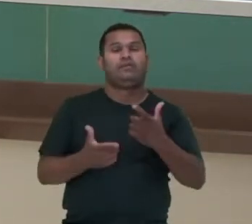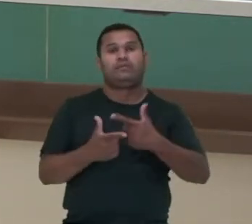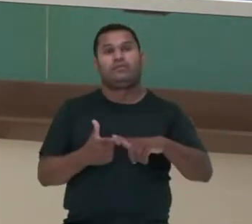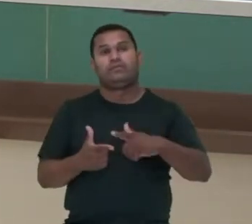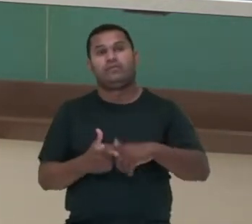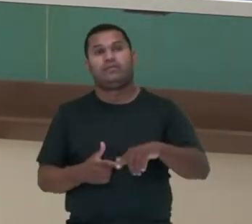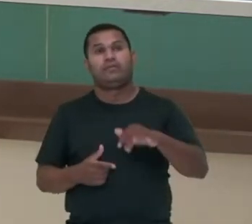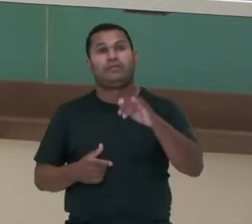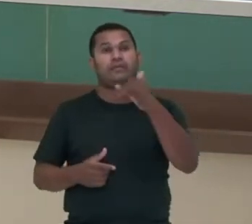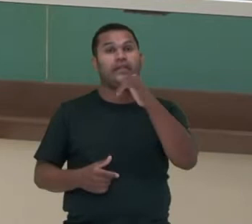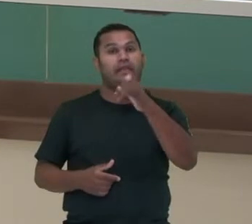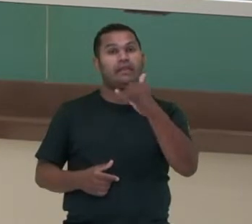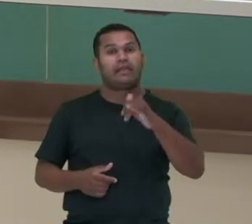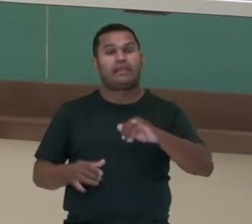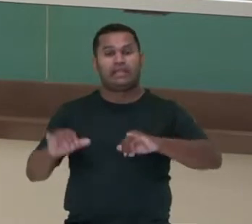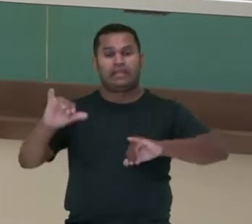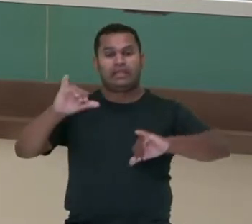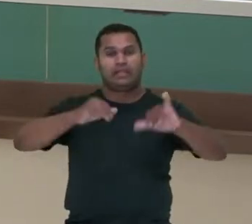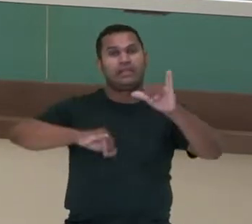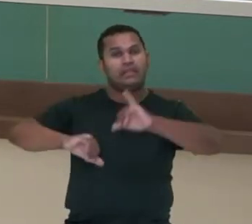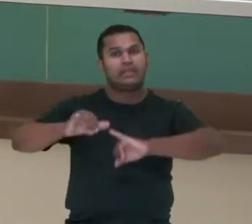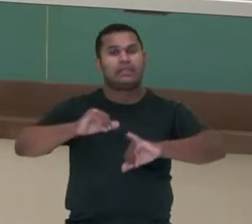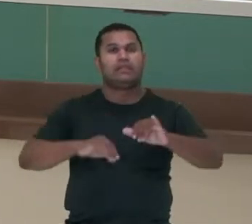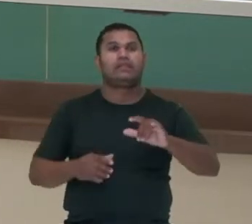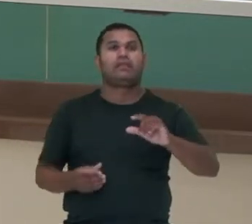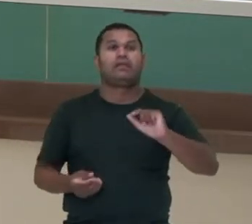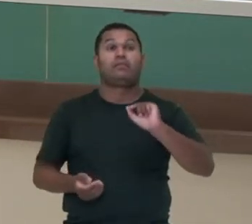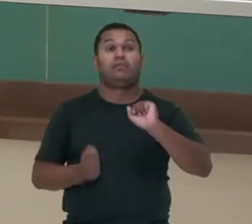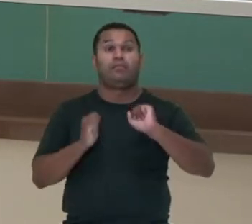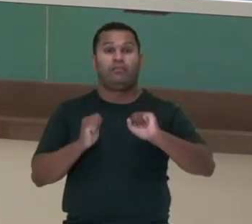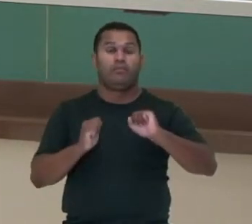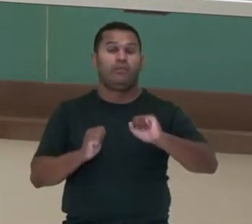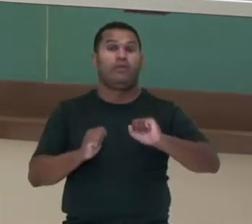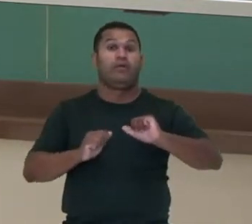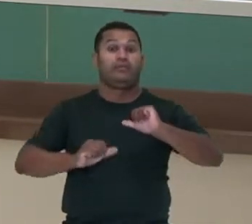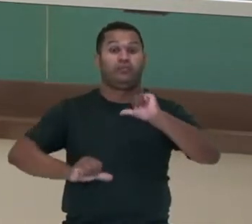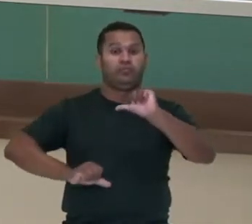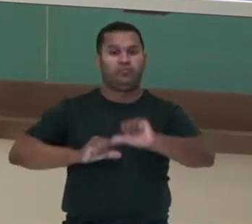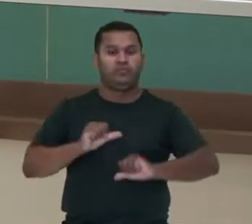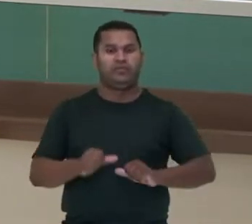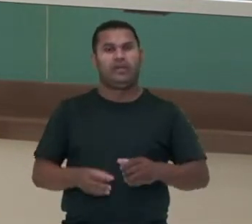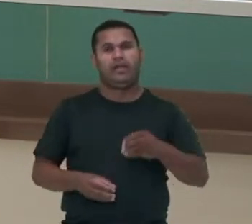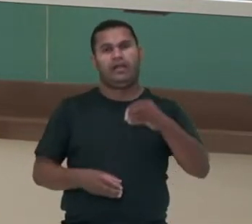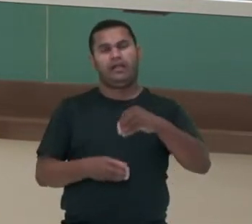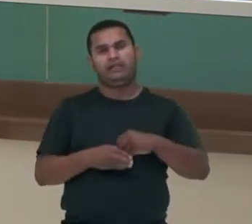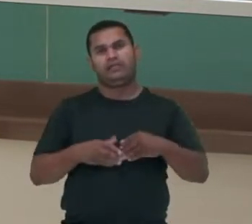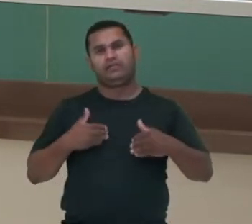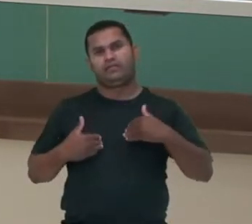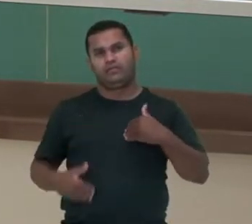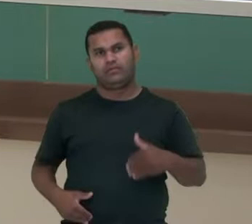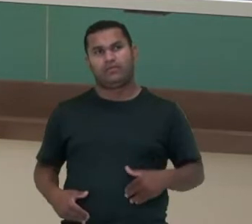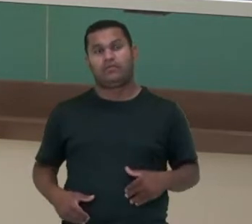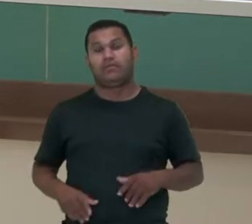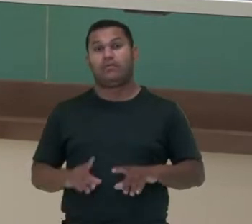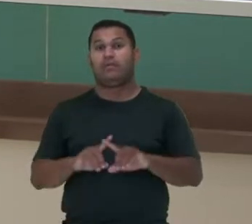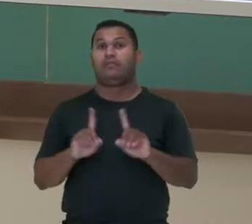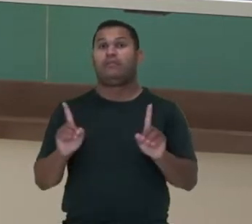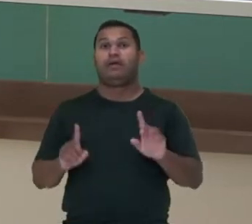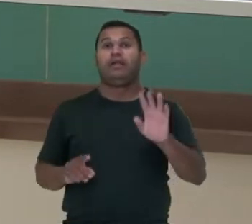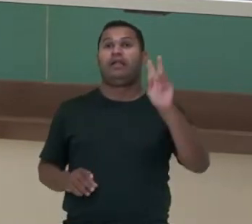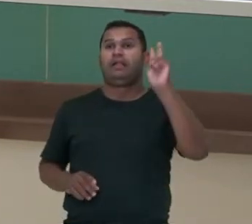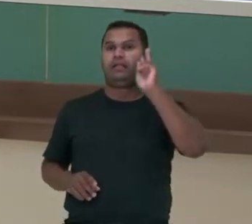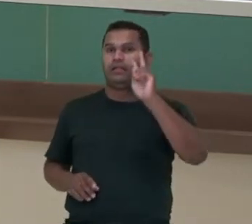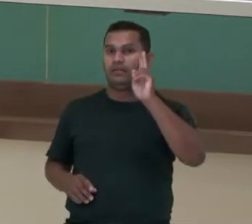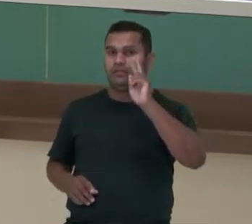alguns hormônios também eles podem interferir, tá? Embora, lembrando, dentro desse conceito, que ele não altera a sequência de